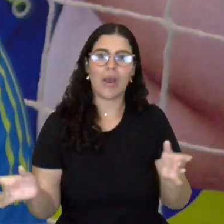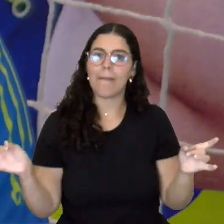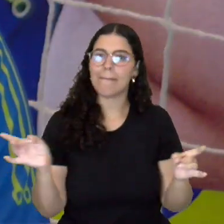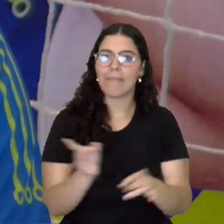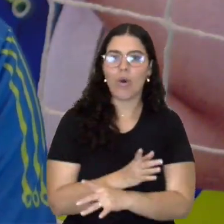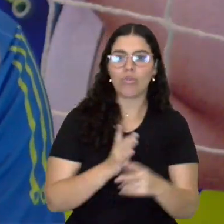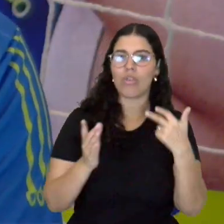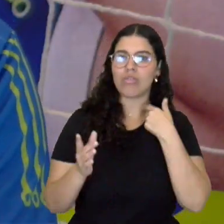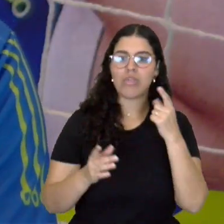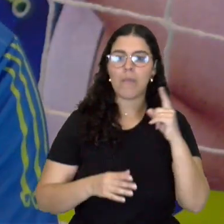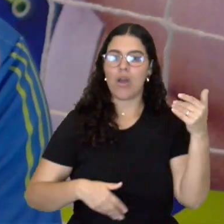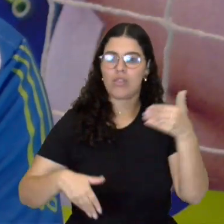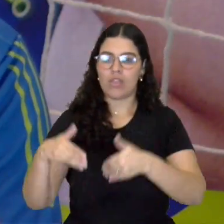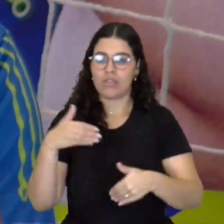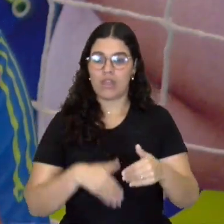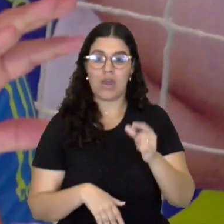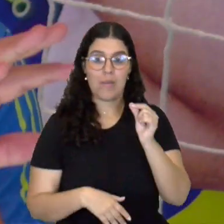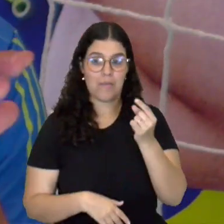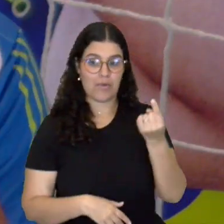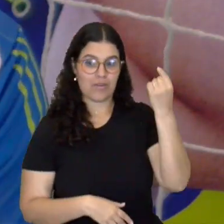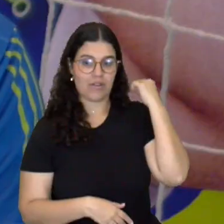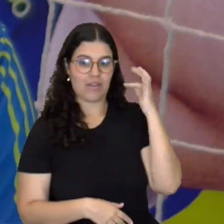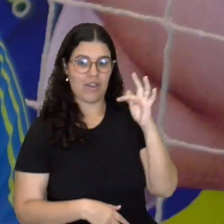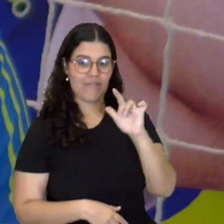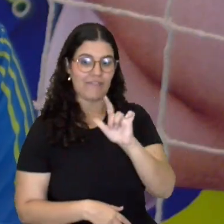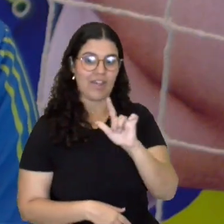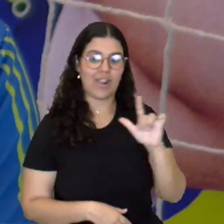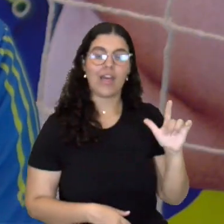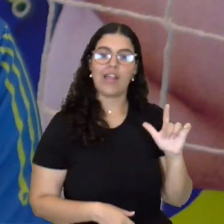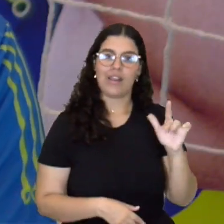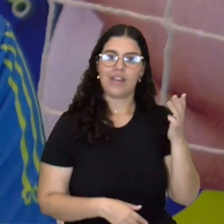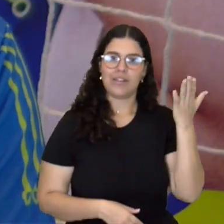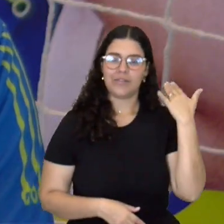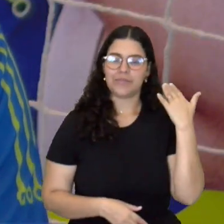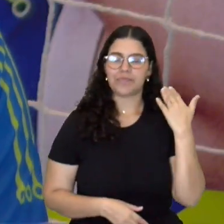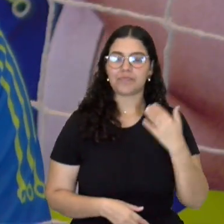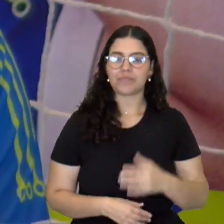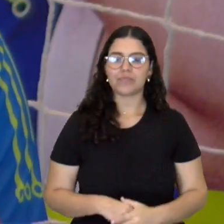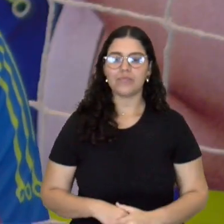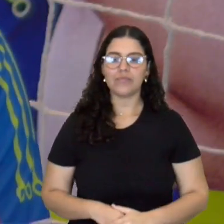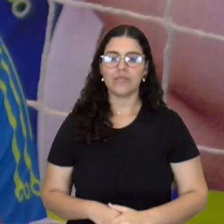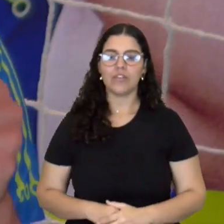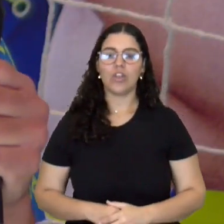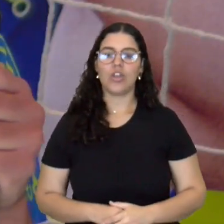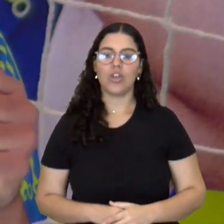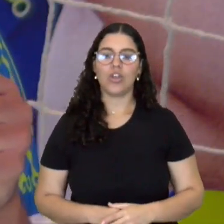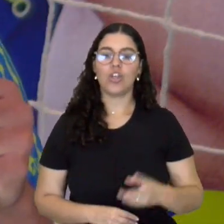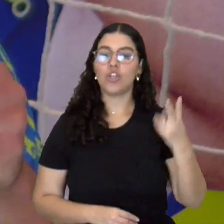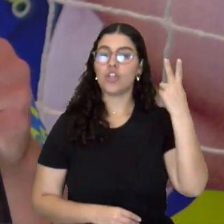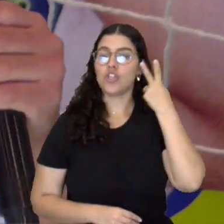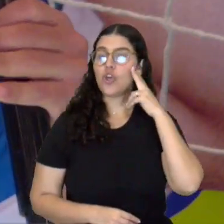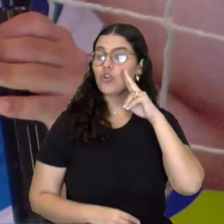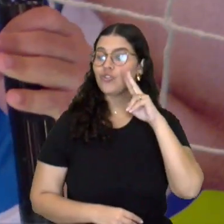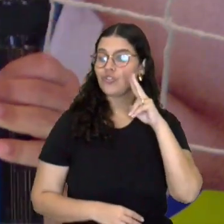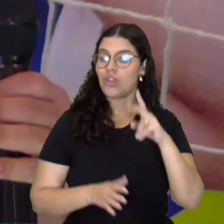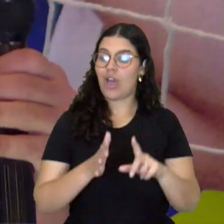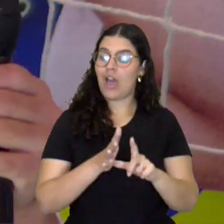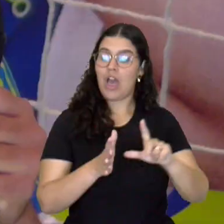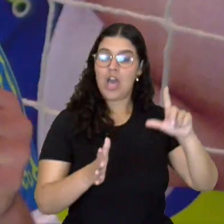lá. Na FLL mesmo agora, se me permitir, Anderson, contar, 2 dias antes da FLL chegou o pai, por que minha filha não